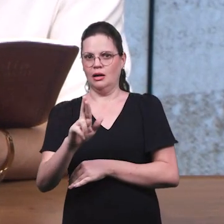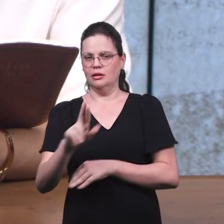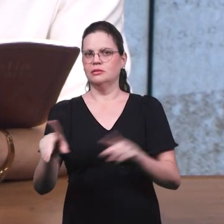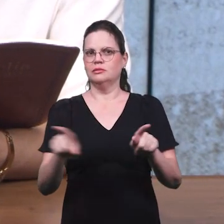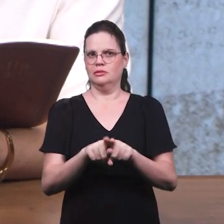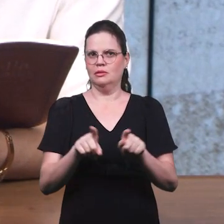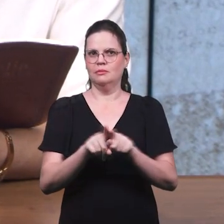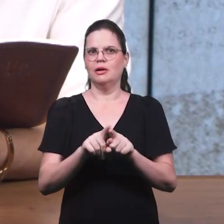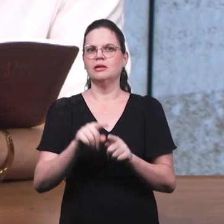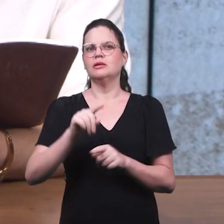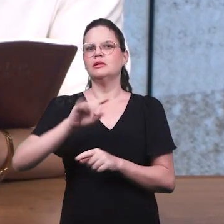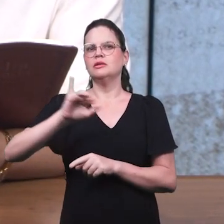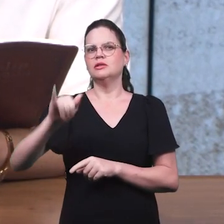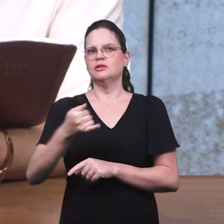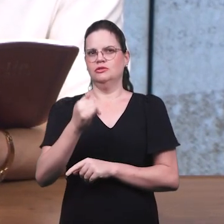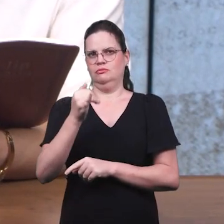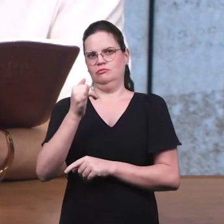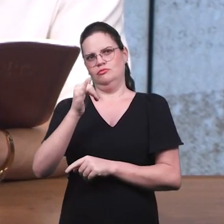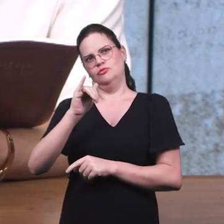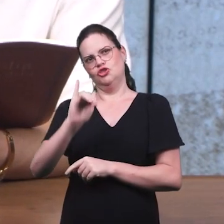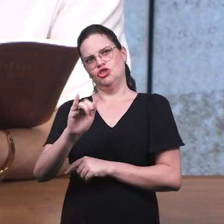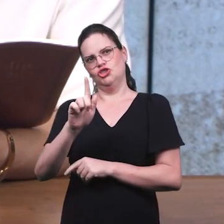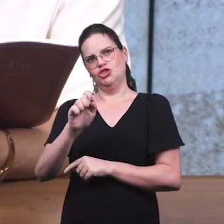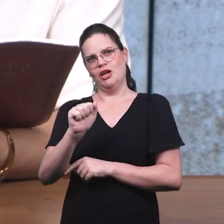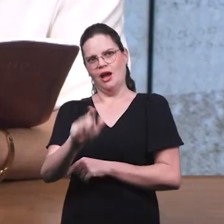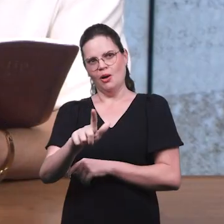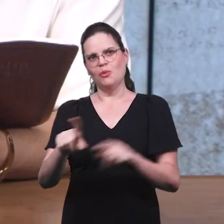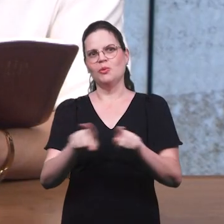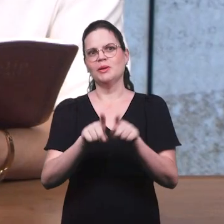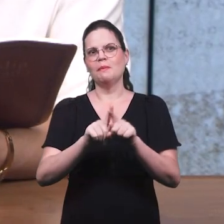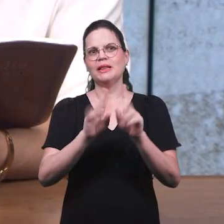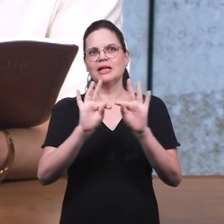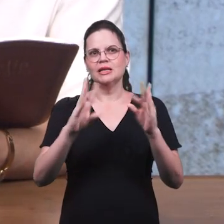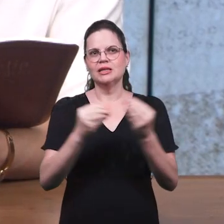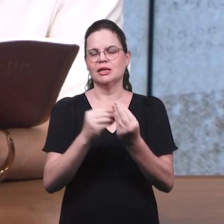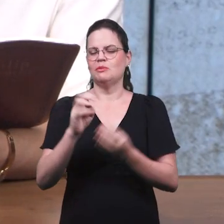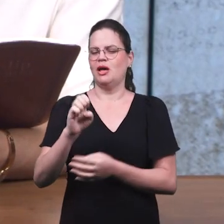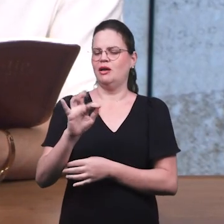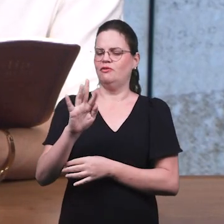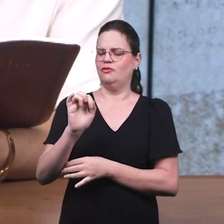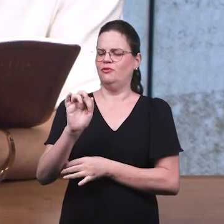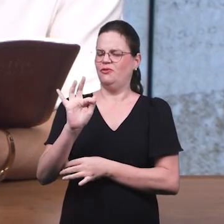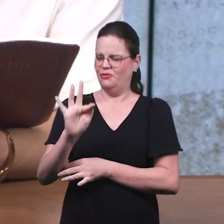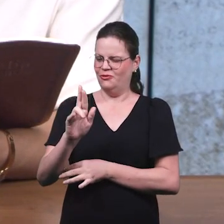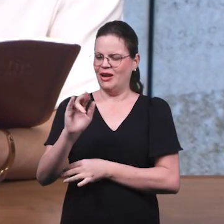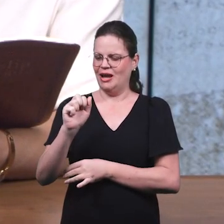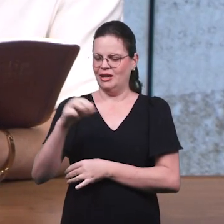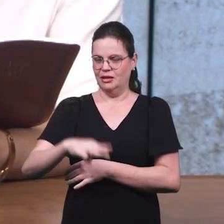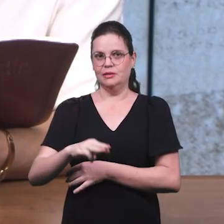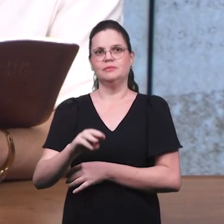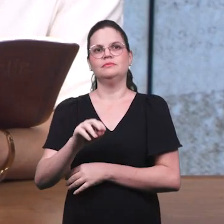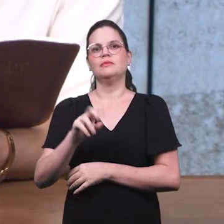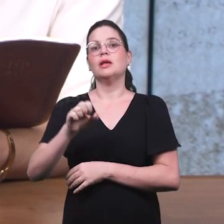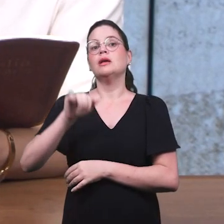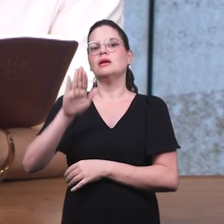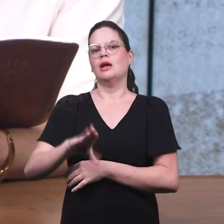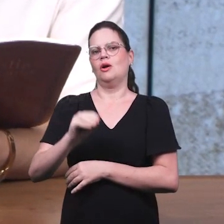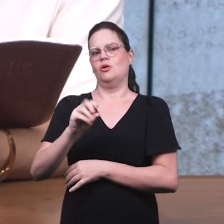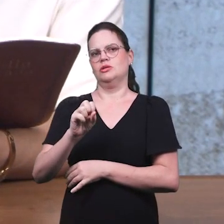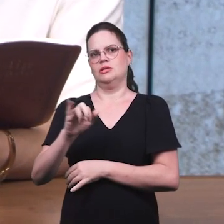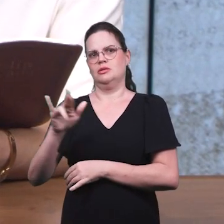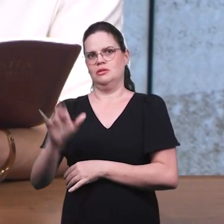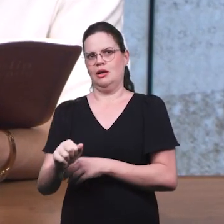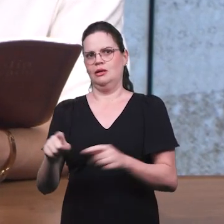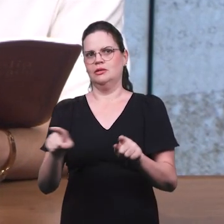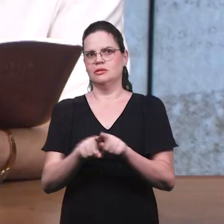Issacar, Gigeal, filho de José; da tribo de Efraim, Oséias, filho de Num;